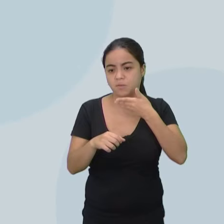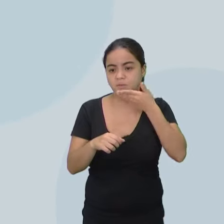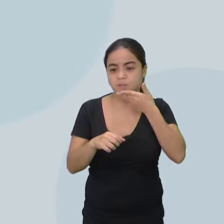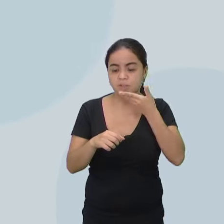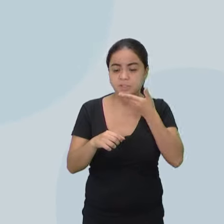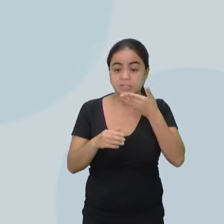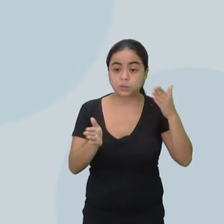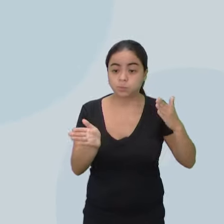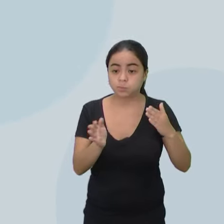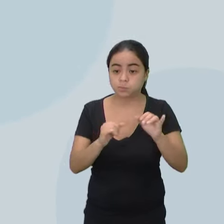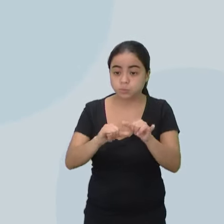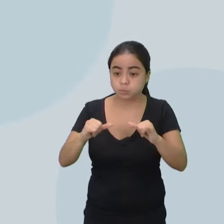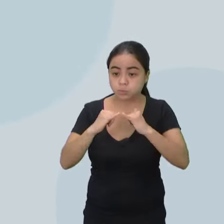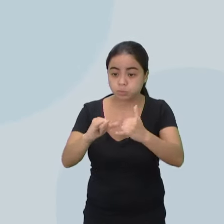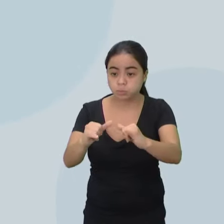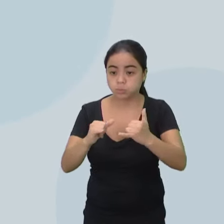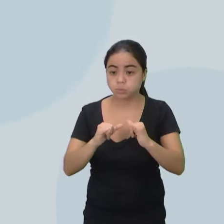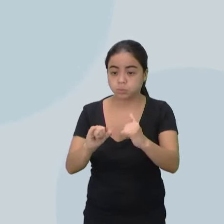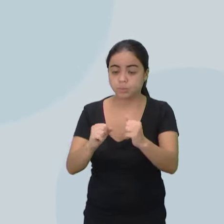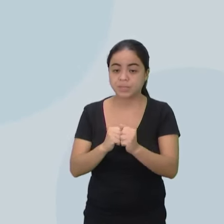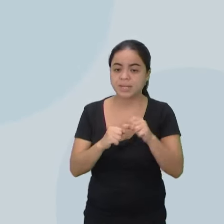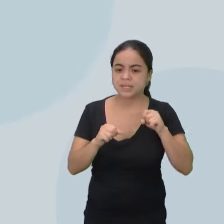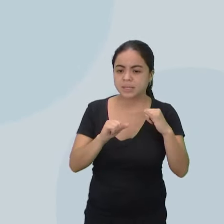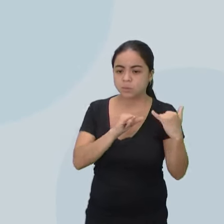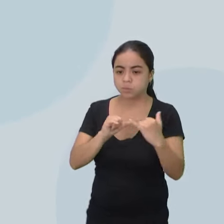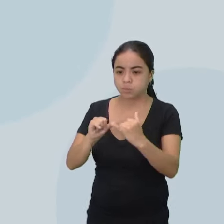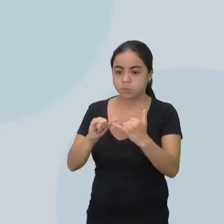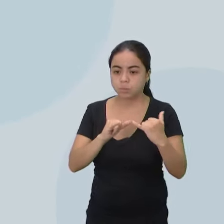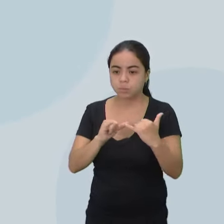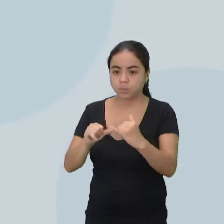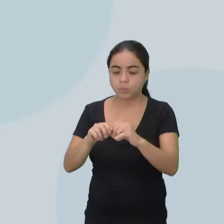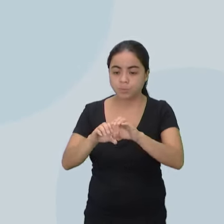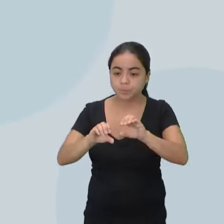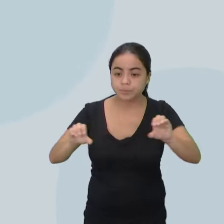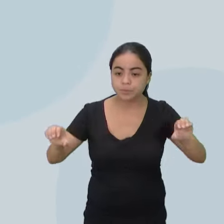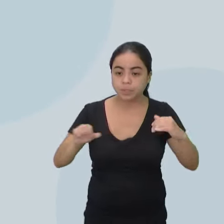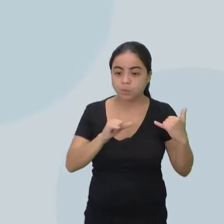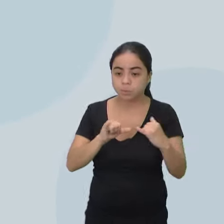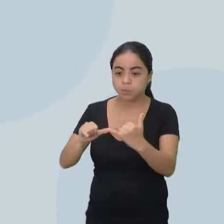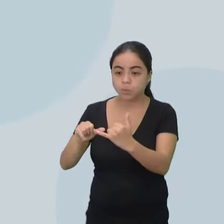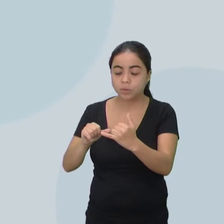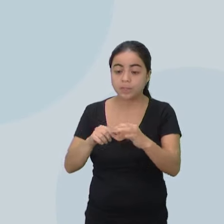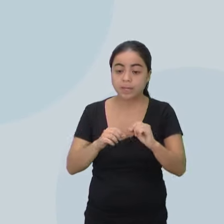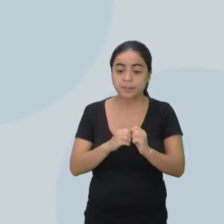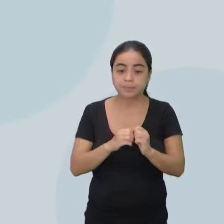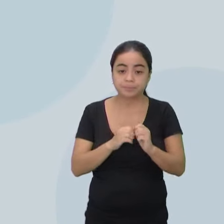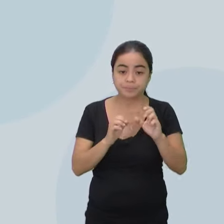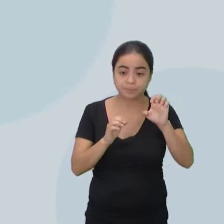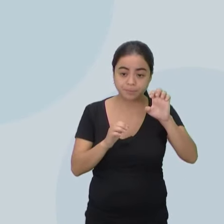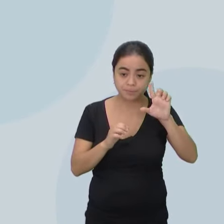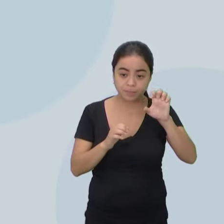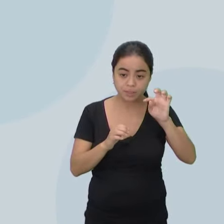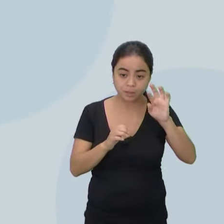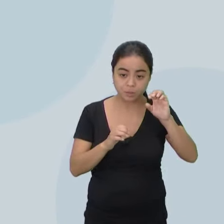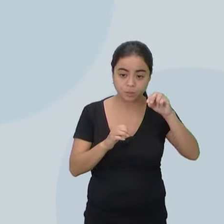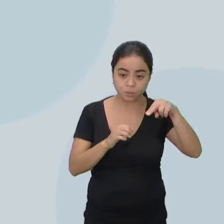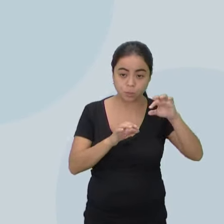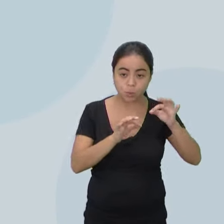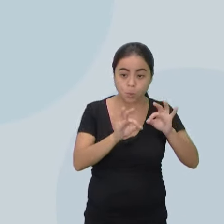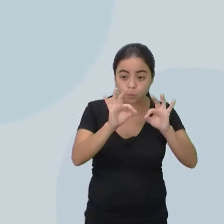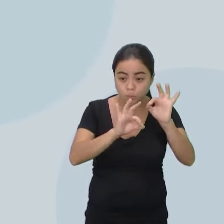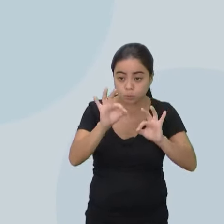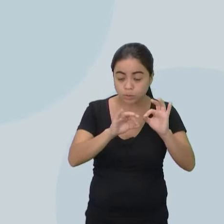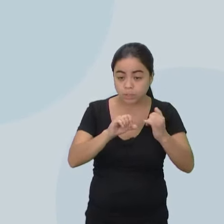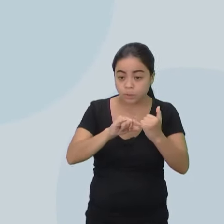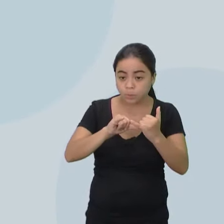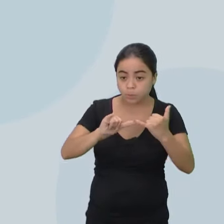elétron. Se esse campo mexer perto, na presença de um fio, os elétrons se organizam e criam uma corrente, né? Foi um